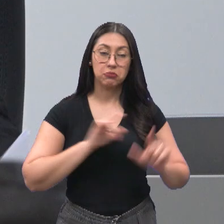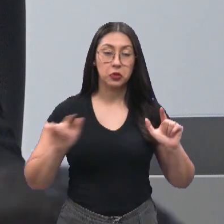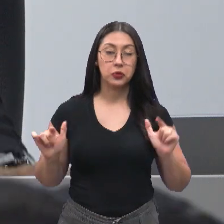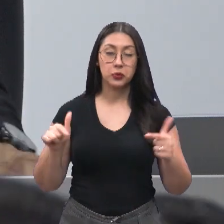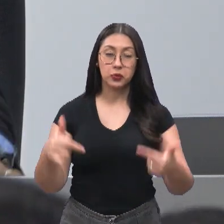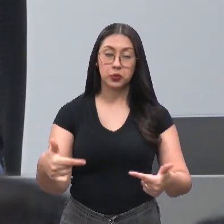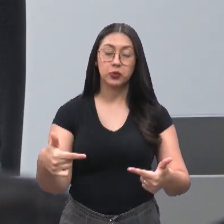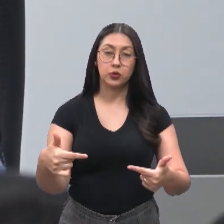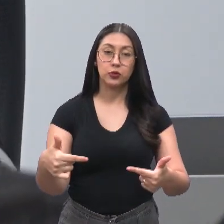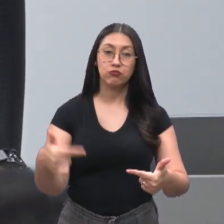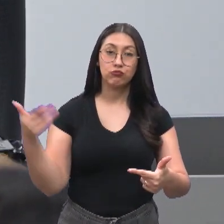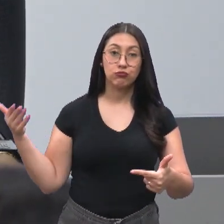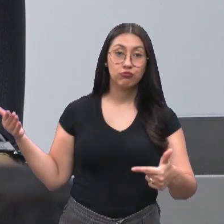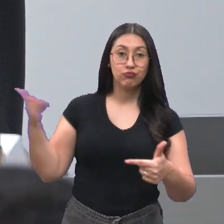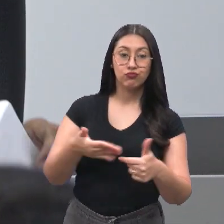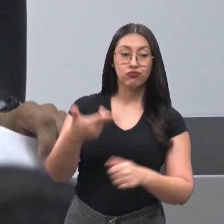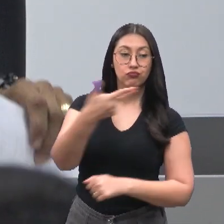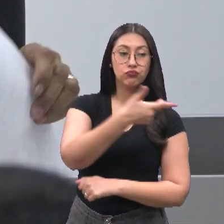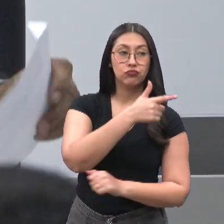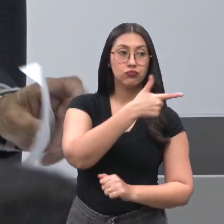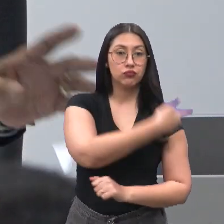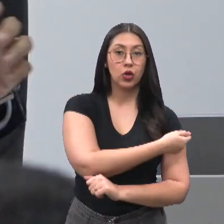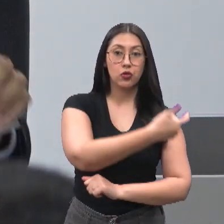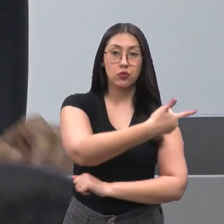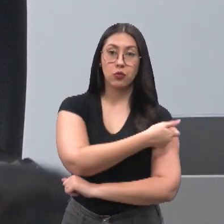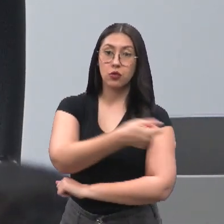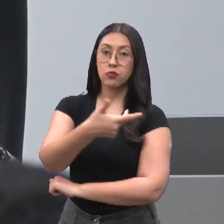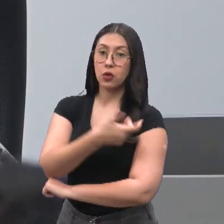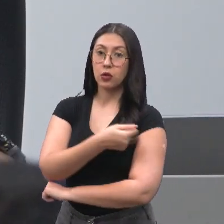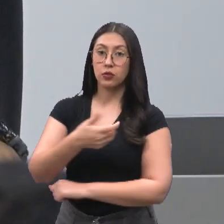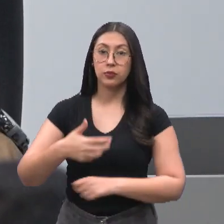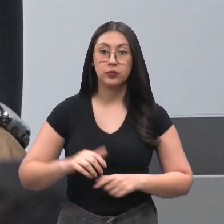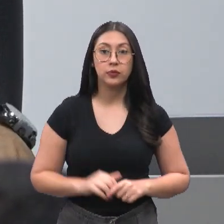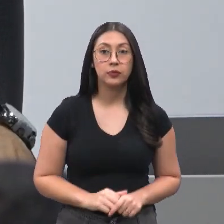de estar aqui vacinando os funcionários da Câmara Municipal.